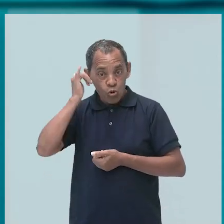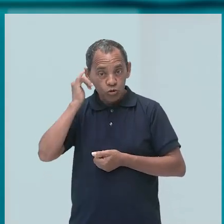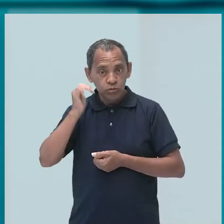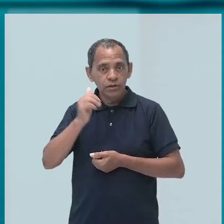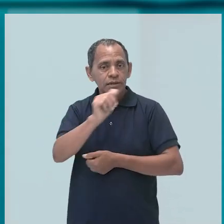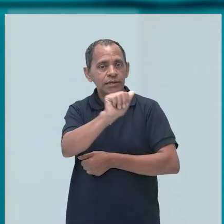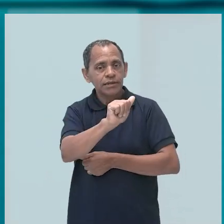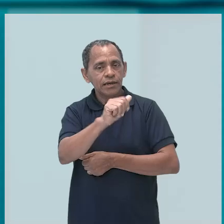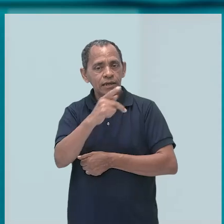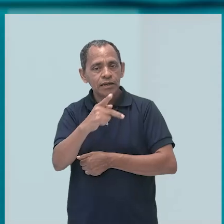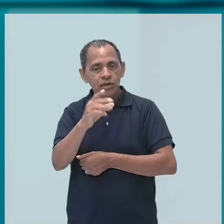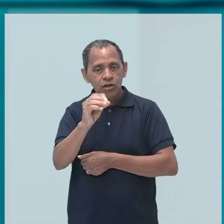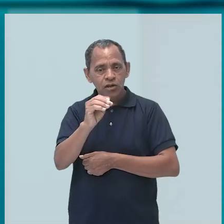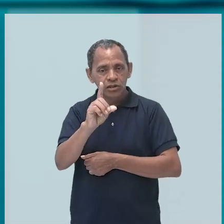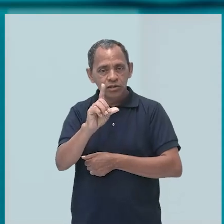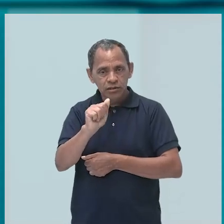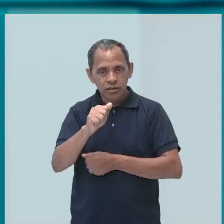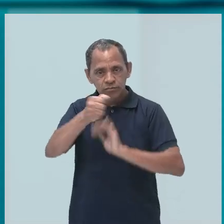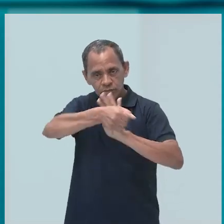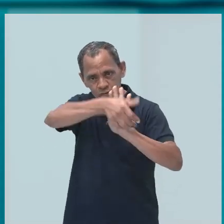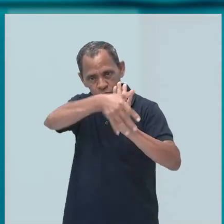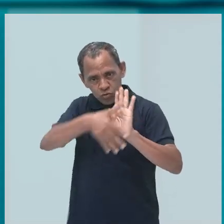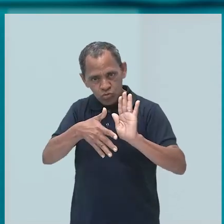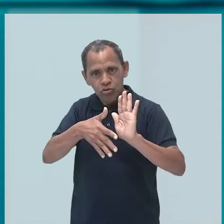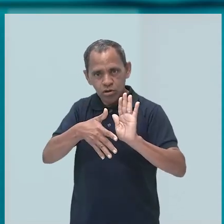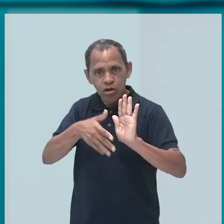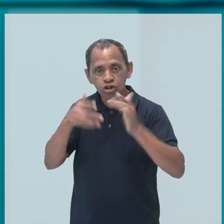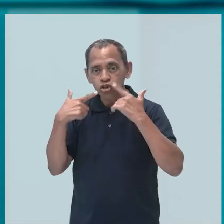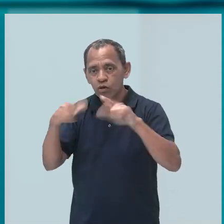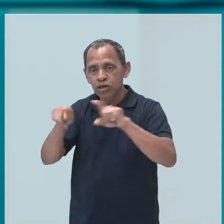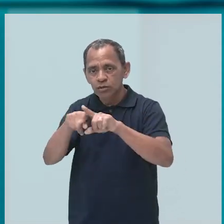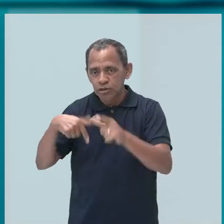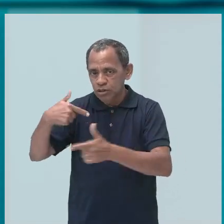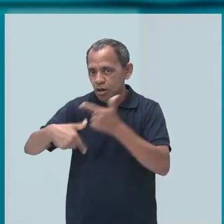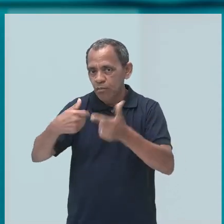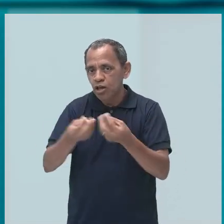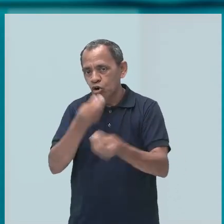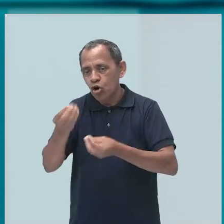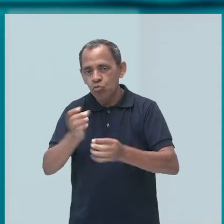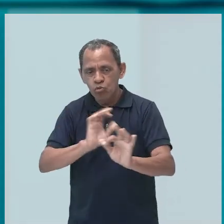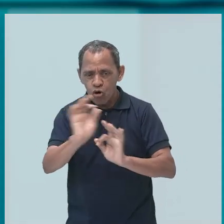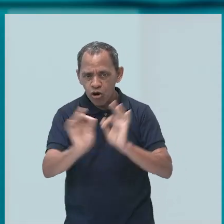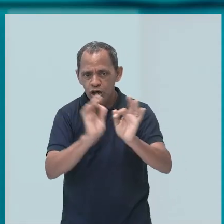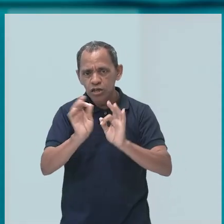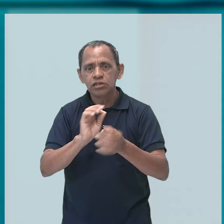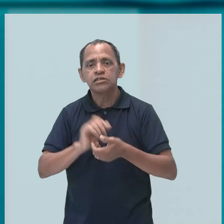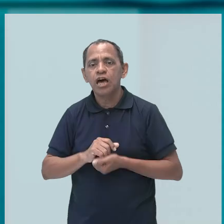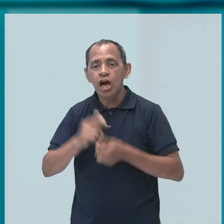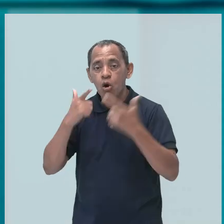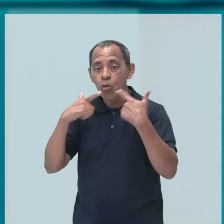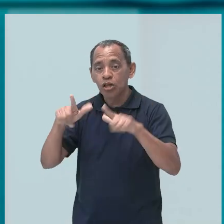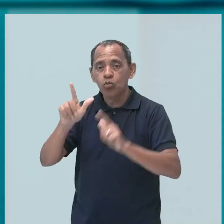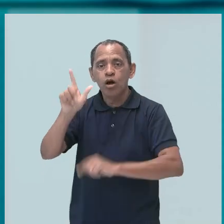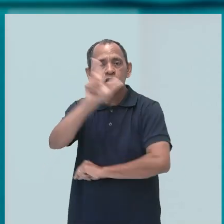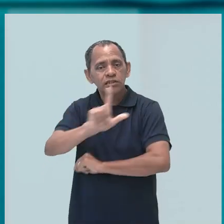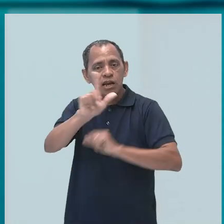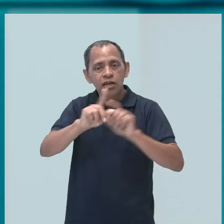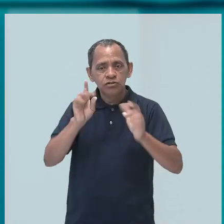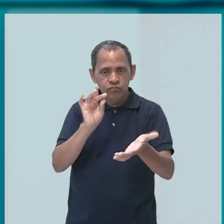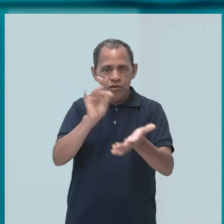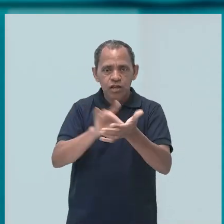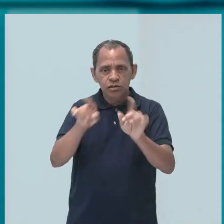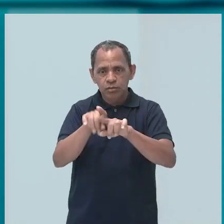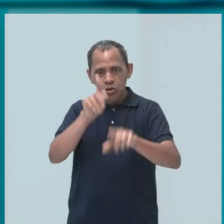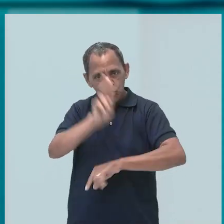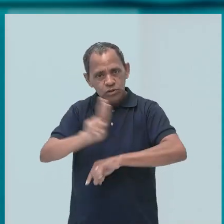que, de fato, as figuras de linguagem, elas trabalham nesse processo de constituição de uma linguagem literária e, quando elas